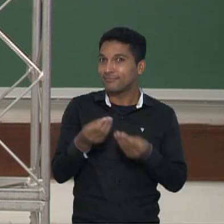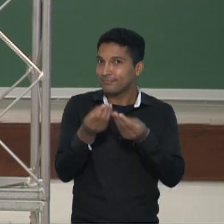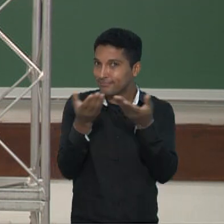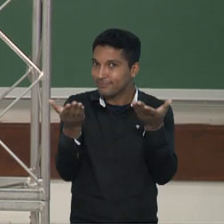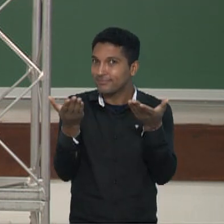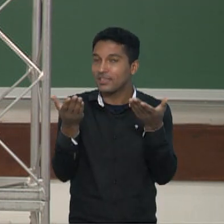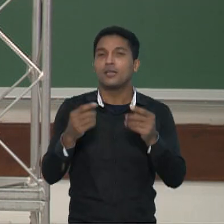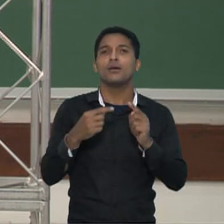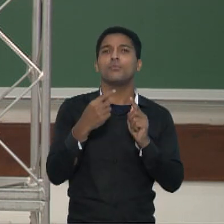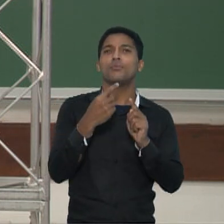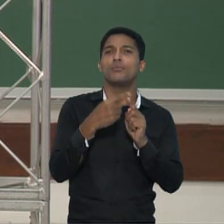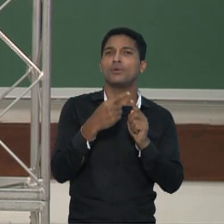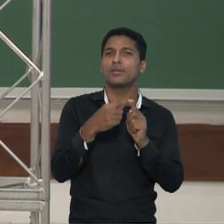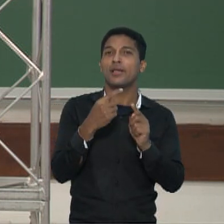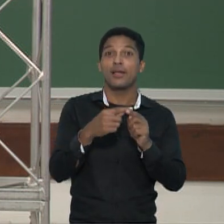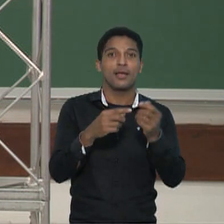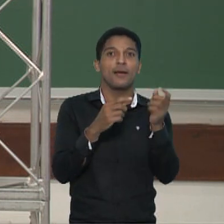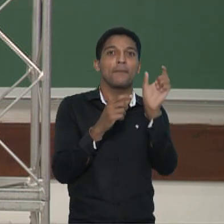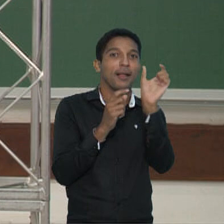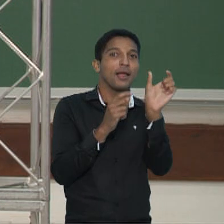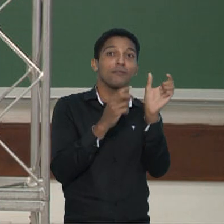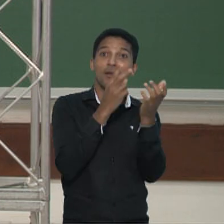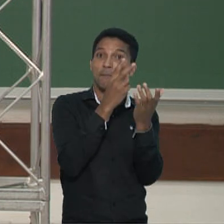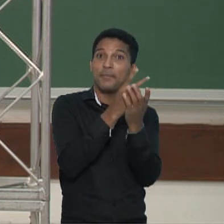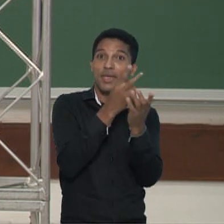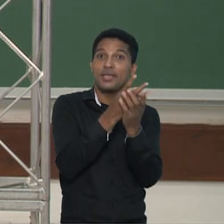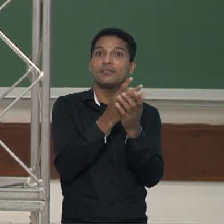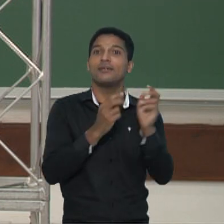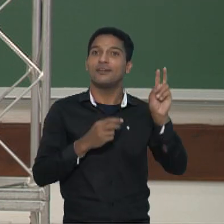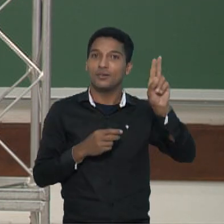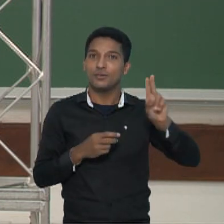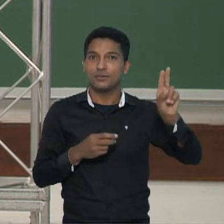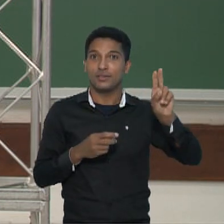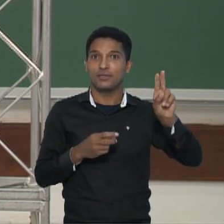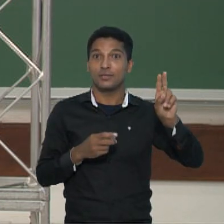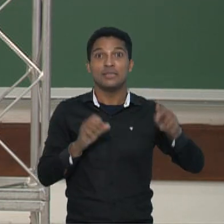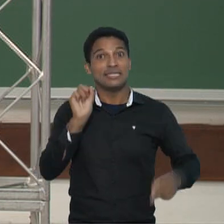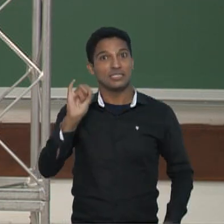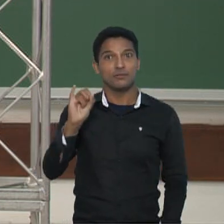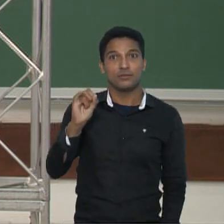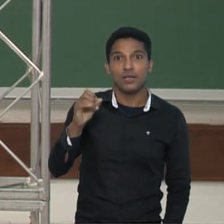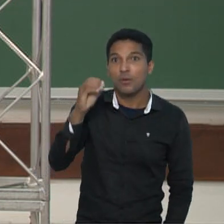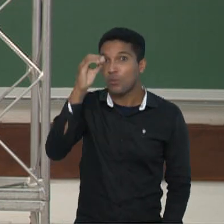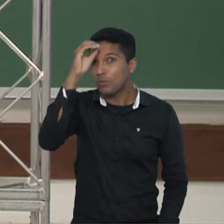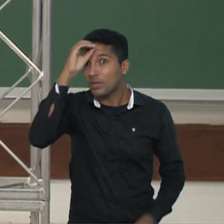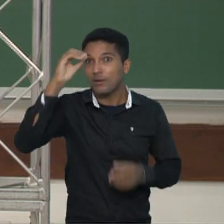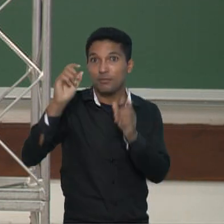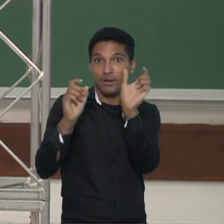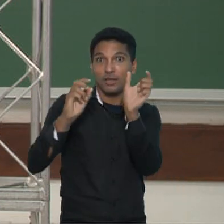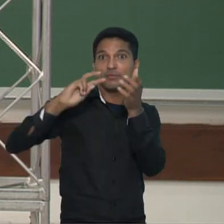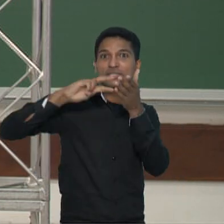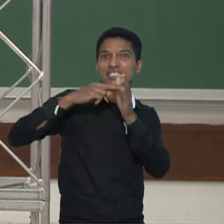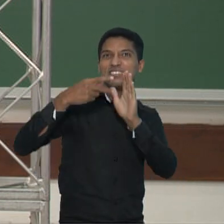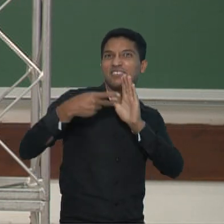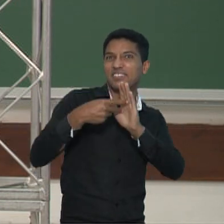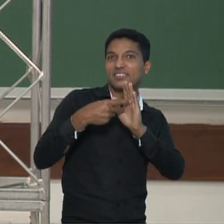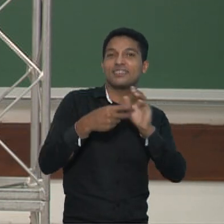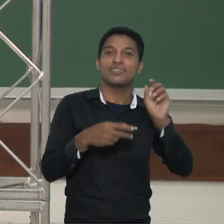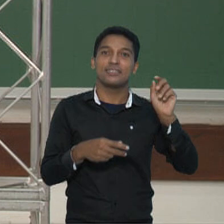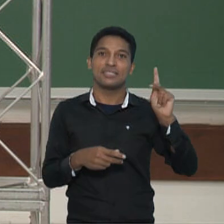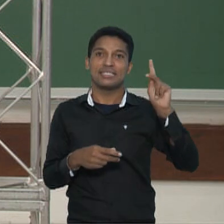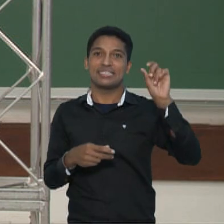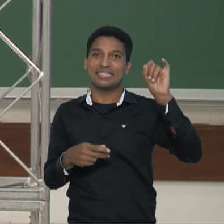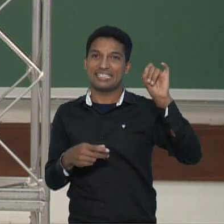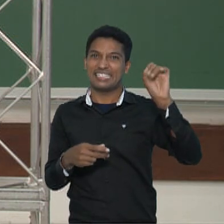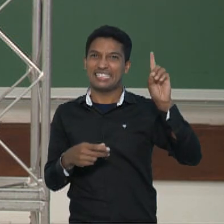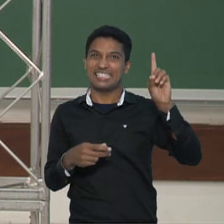Porque eu utilizei a mesma palavrinha. Então, mesmo que eu não soubesse o que significava kid or